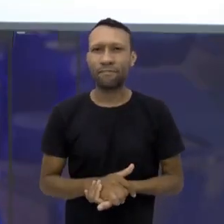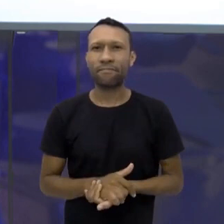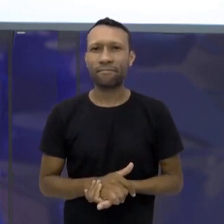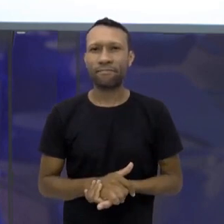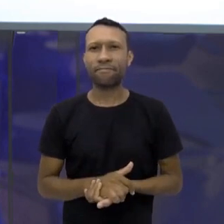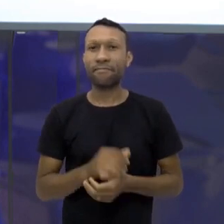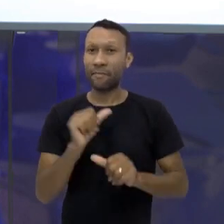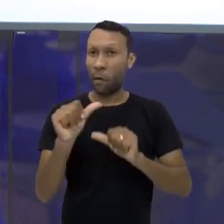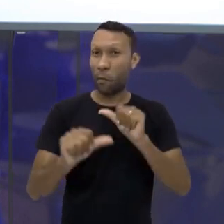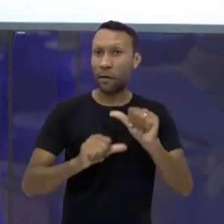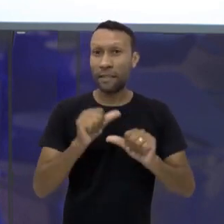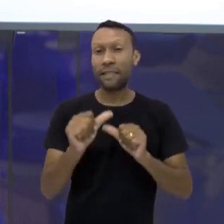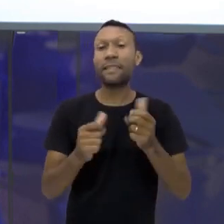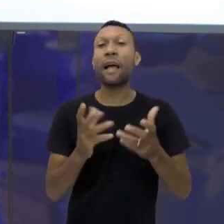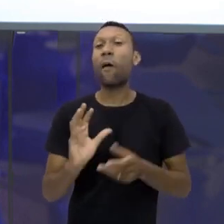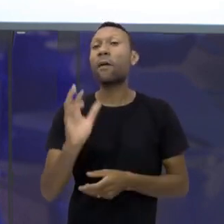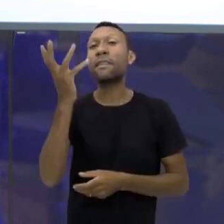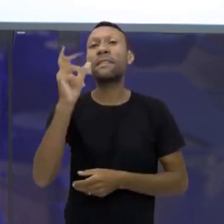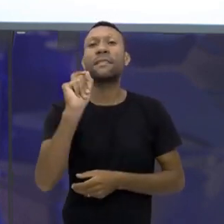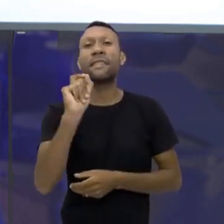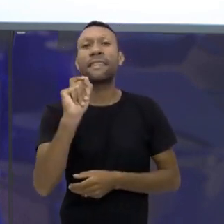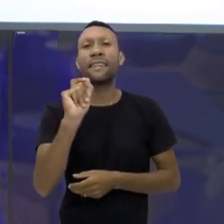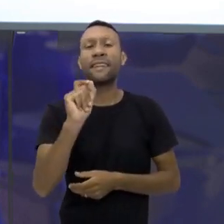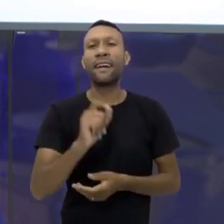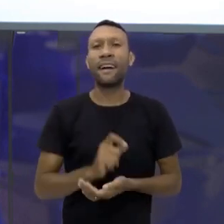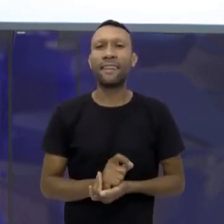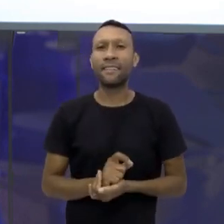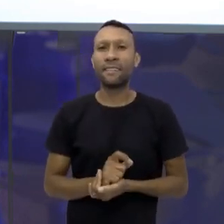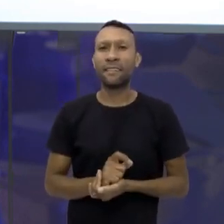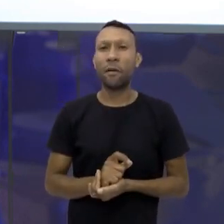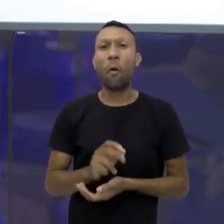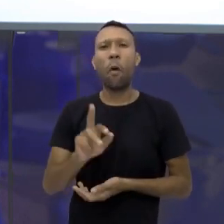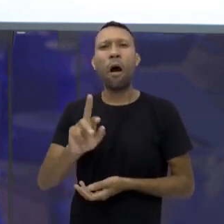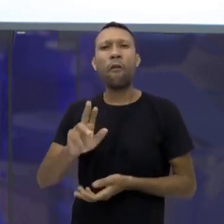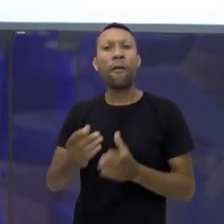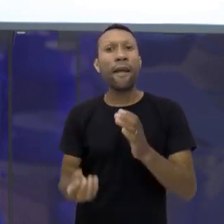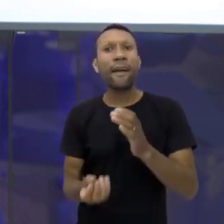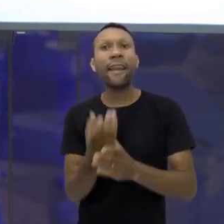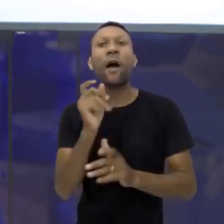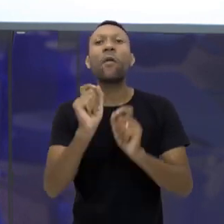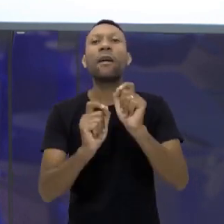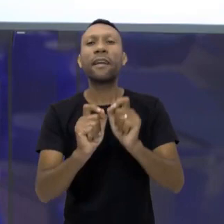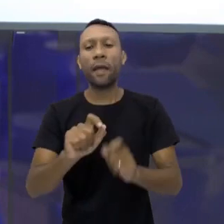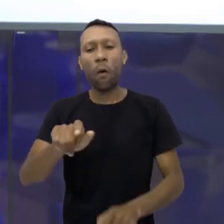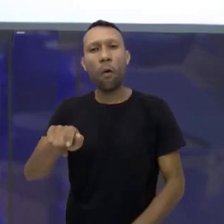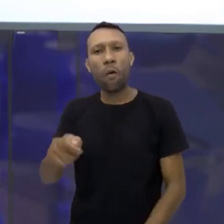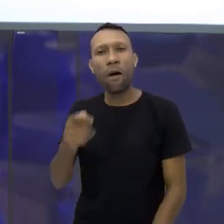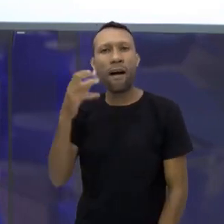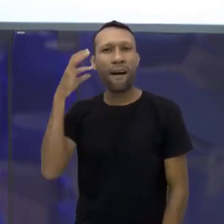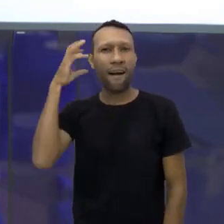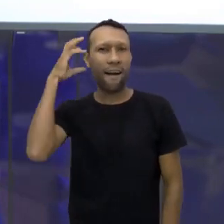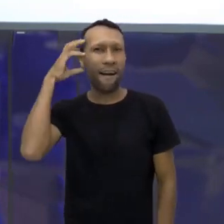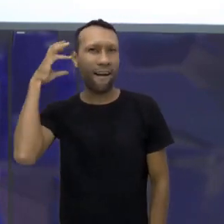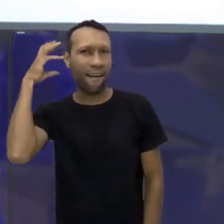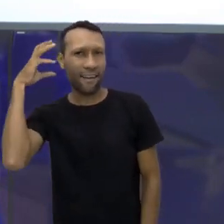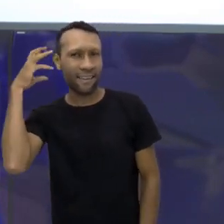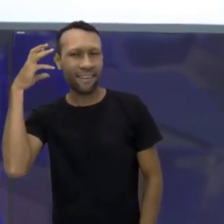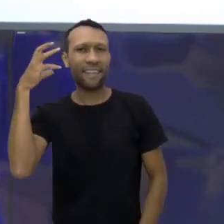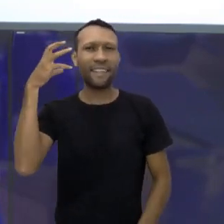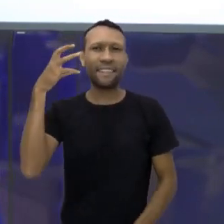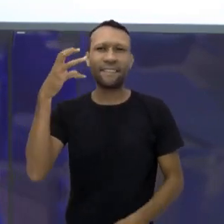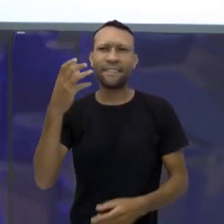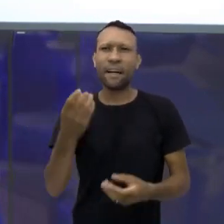Acontece uma grande transformação porque aí já começa o surgimento do rádio. Com o surgimento do rádio, vai surgindo